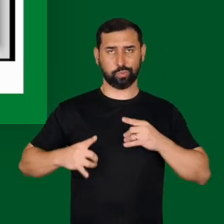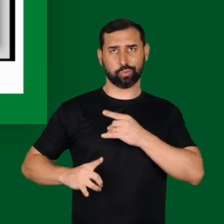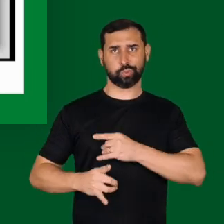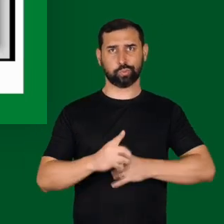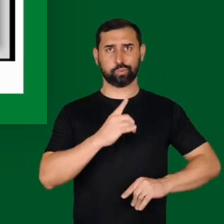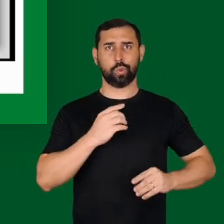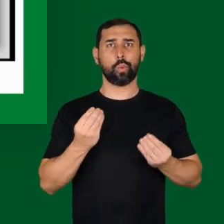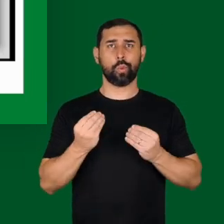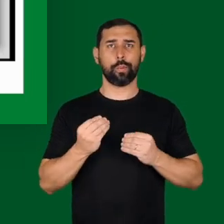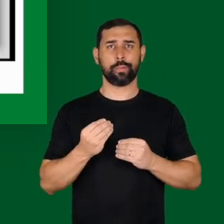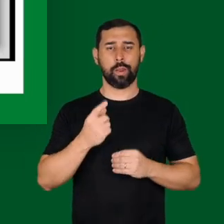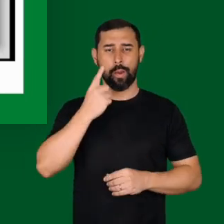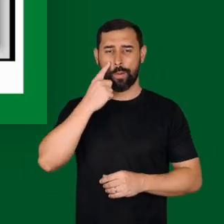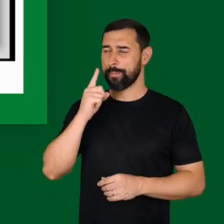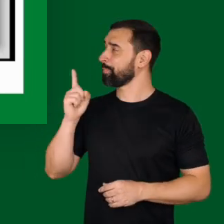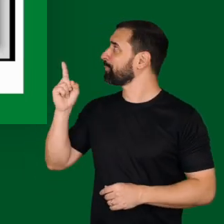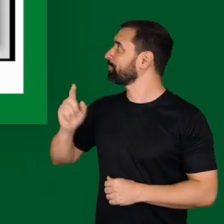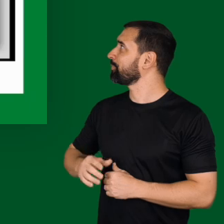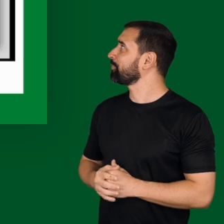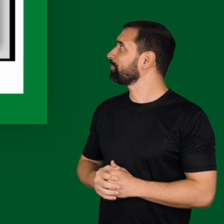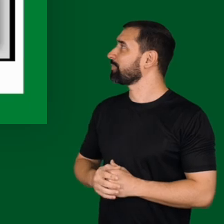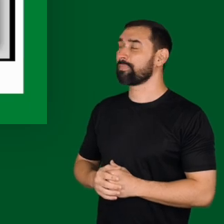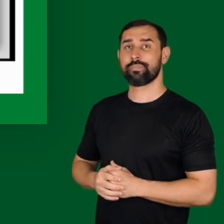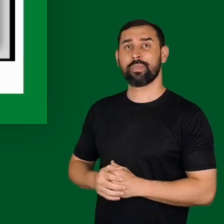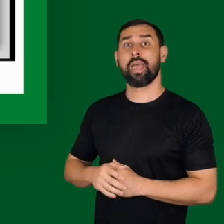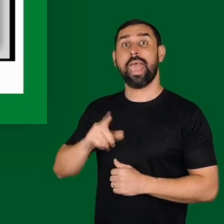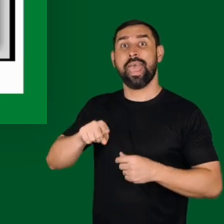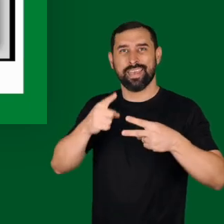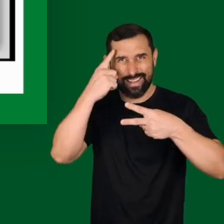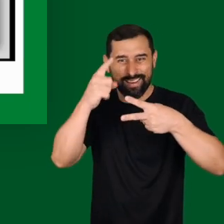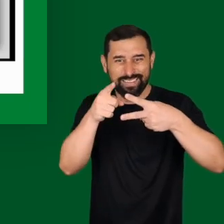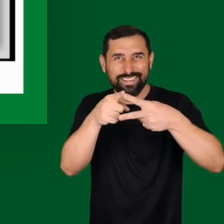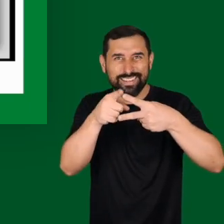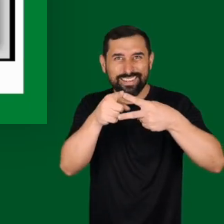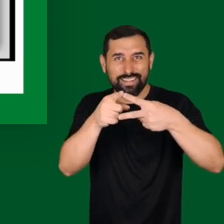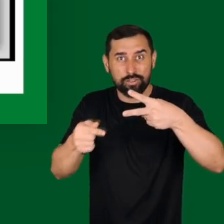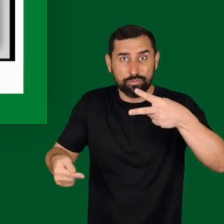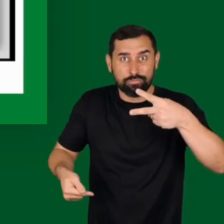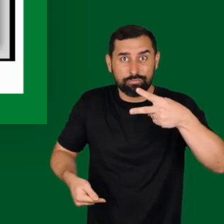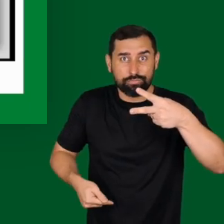ele utiliza a insulina NPH, que é a lenta,